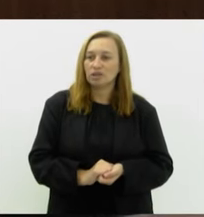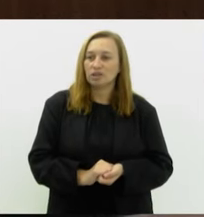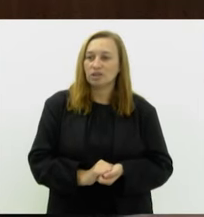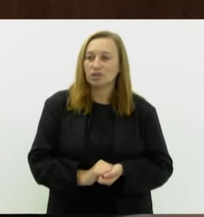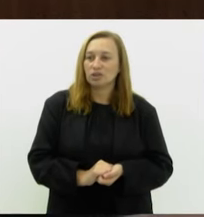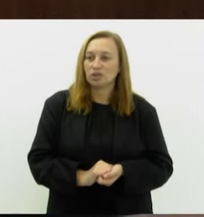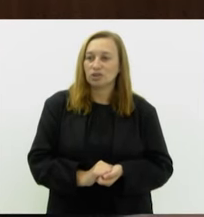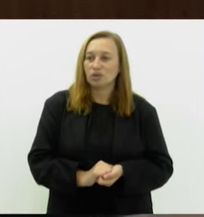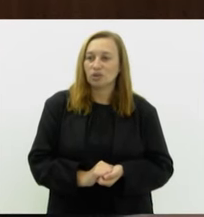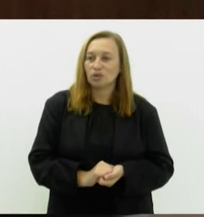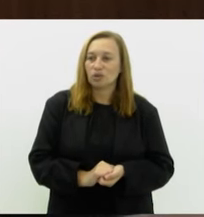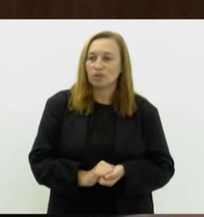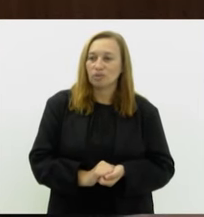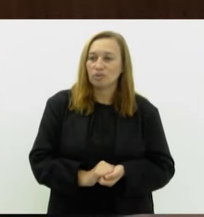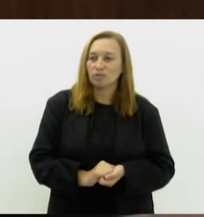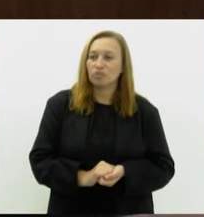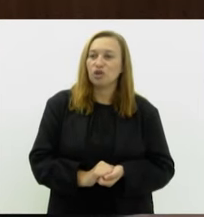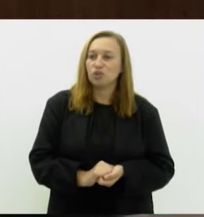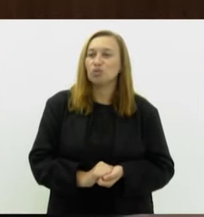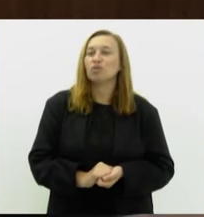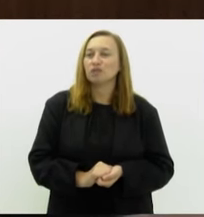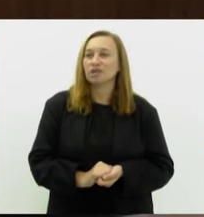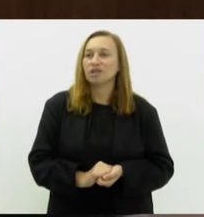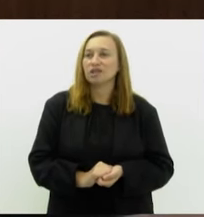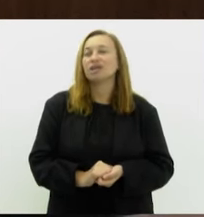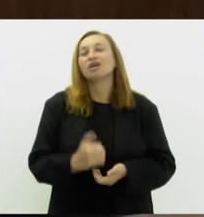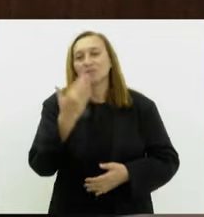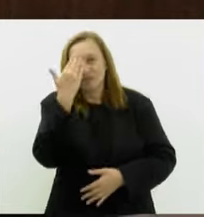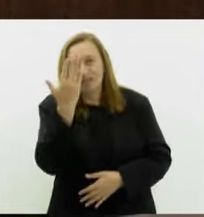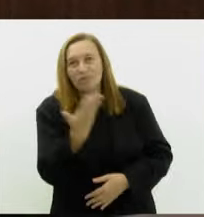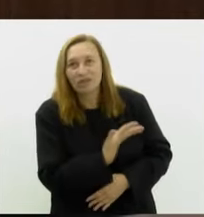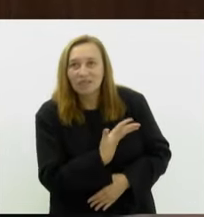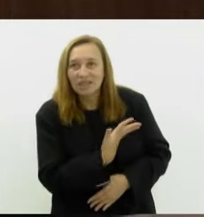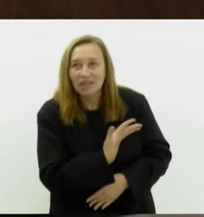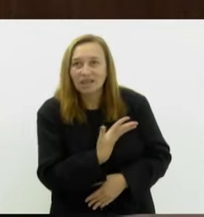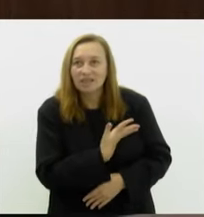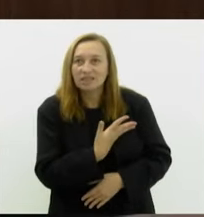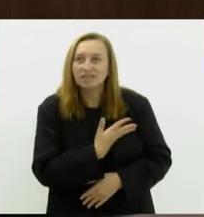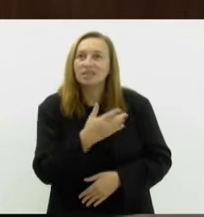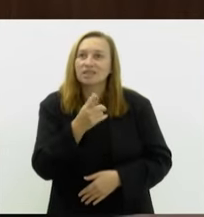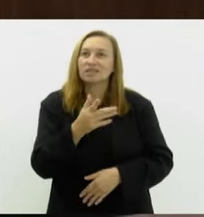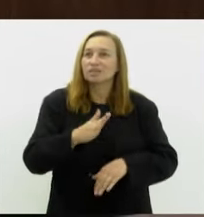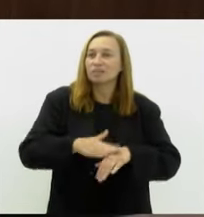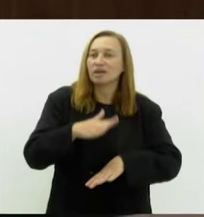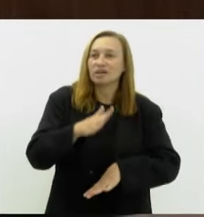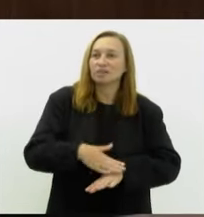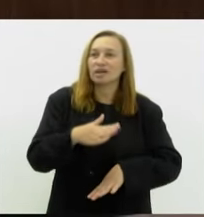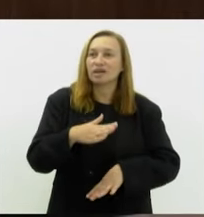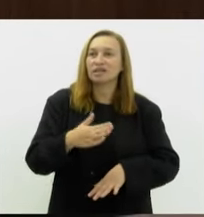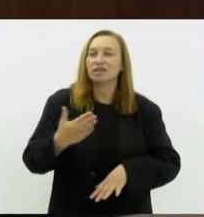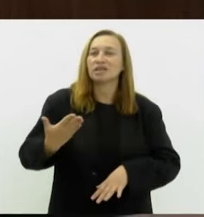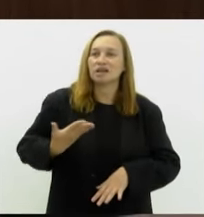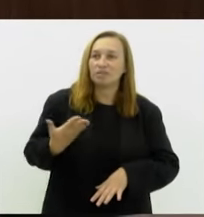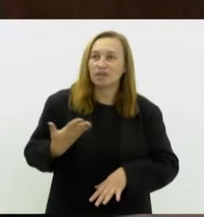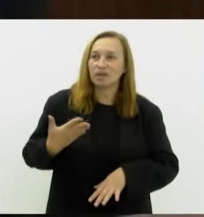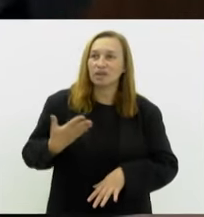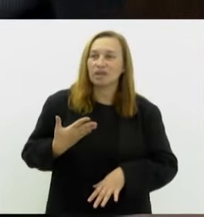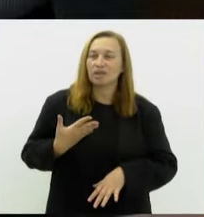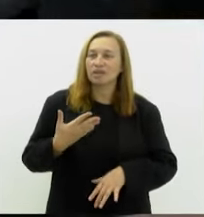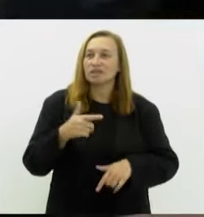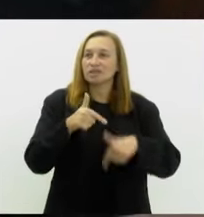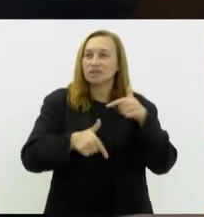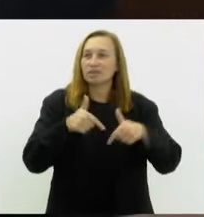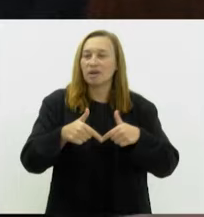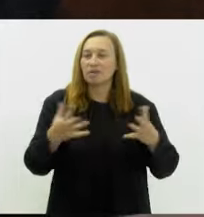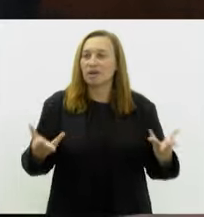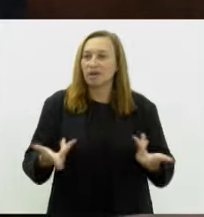Zenóbio, parabéns pela sua conduta, pela amizade, e que você seja cada vez mais esse grande amigo que faz esse trabalho incrível